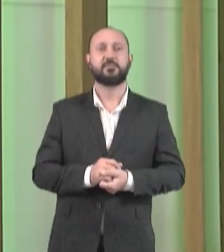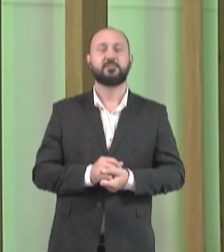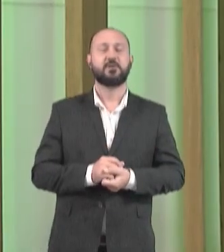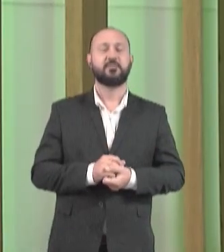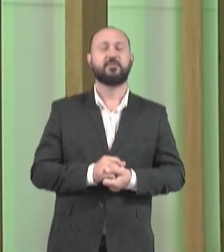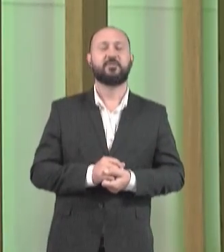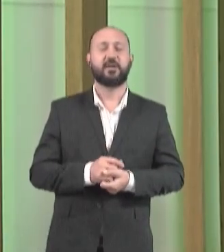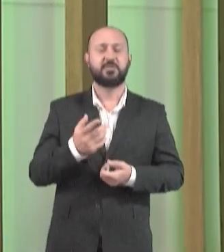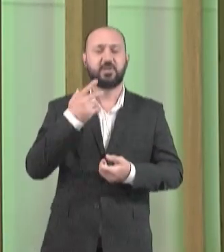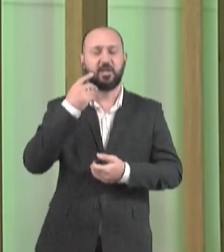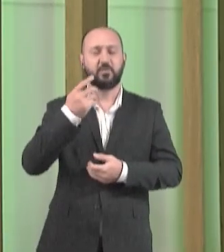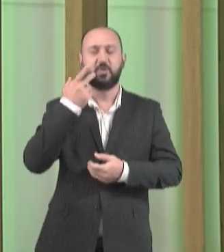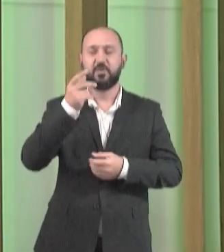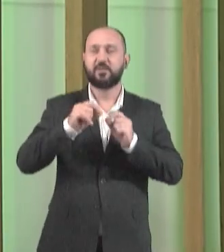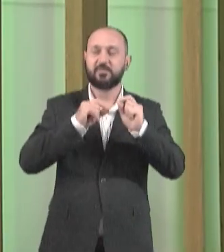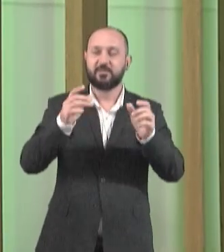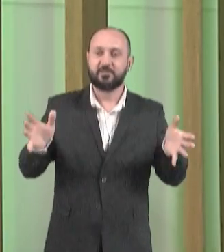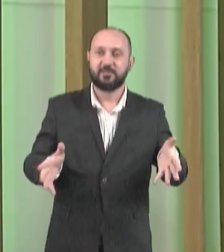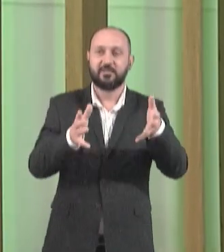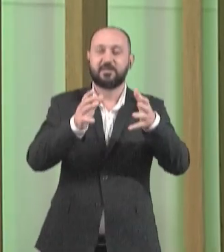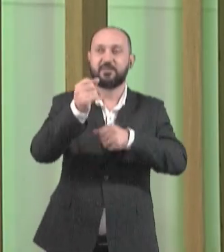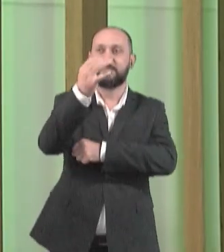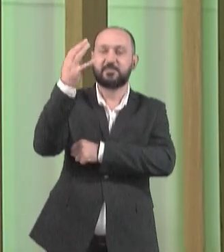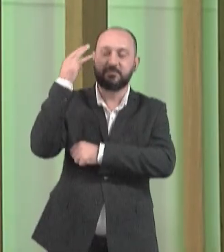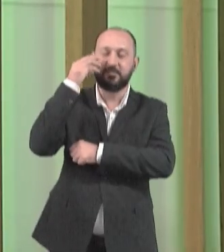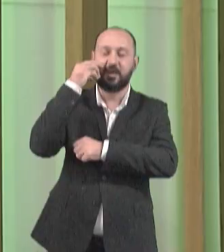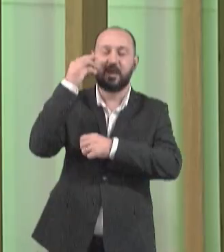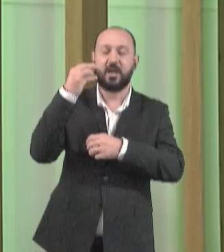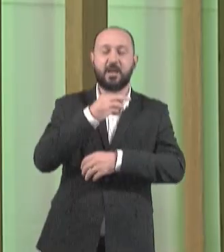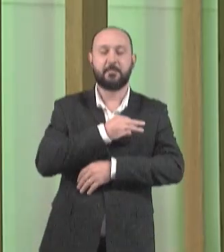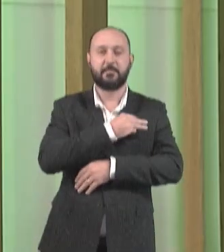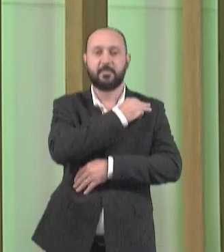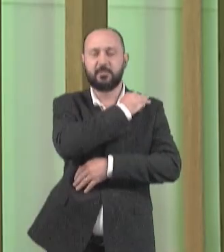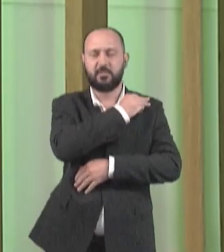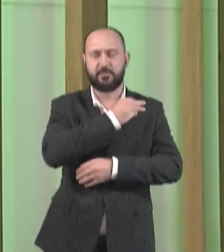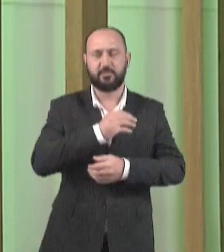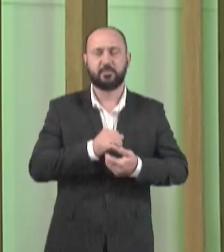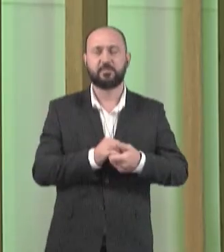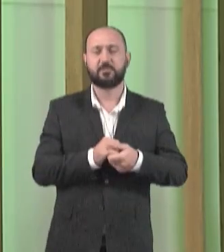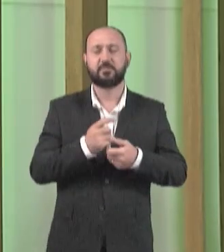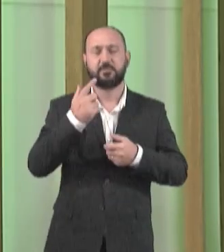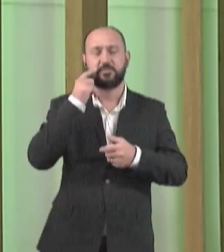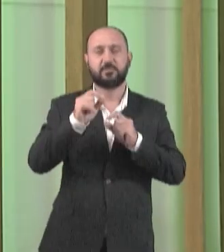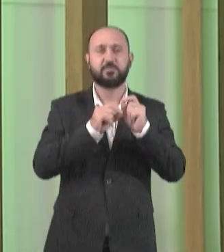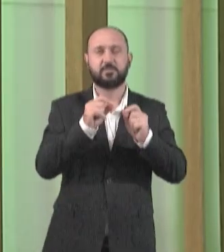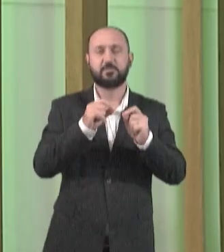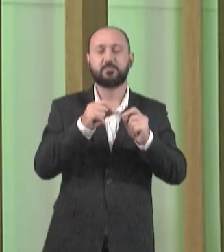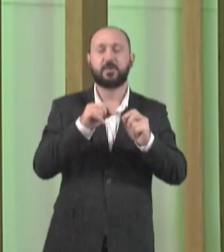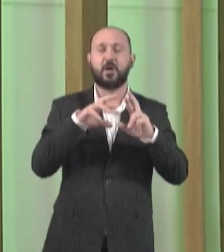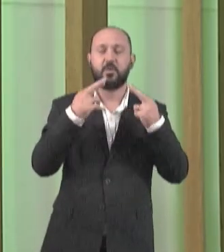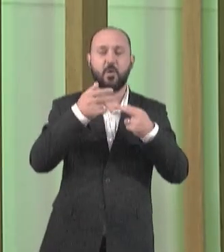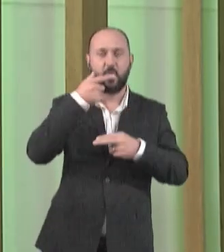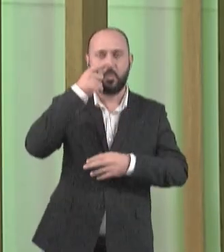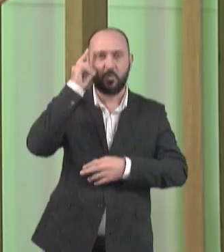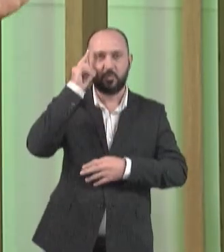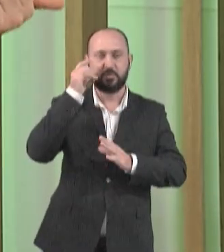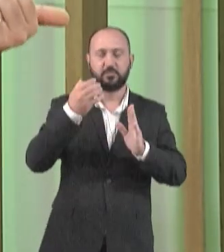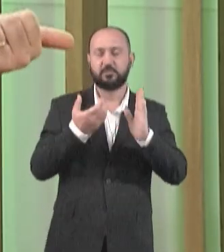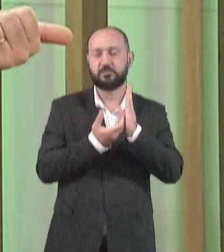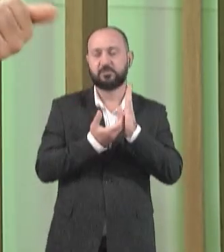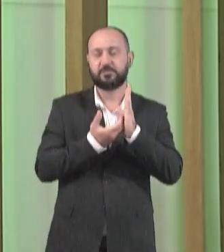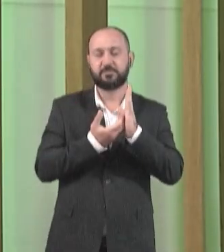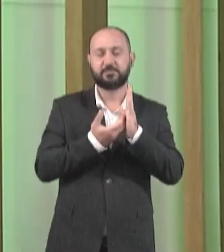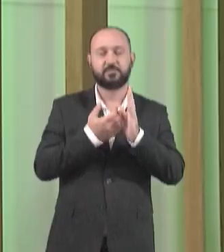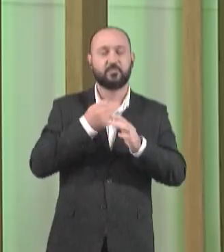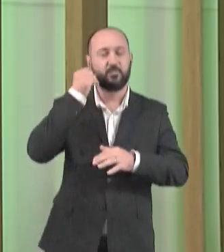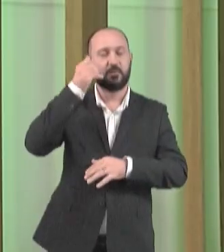aliás, e demonstrou apoio à ministra do Meio Ambiente, Marina Silva, com relação ao andamento de uma sessão que aconteceu ontem lá no Senado